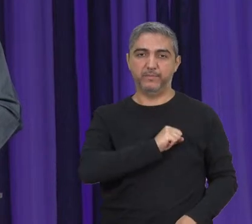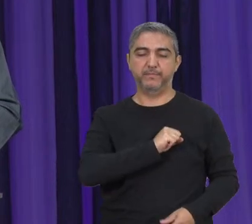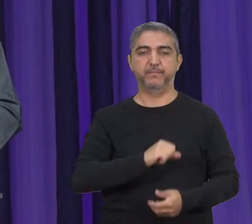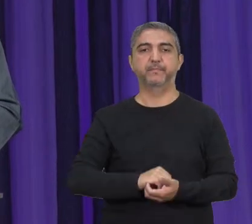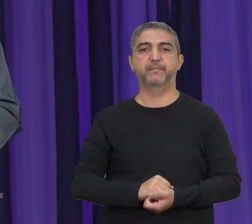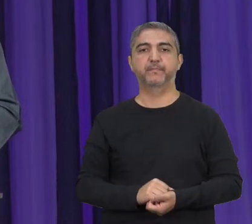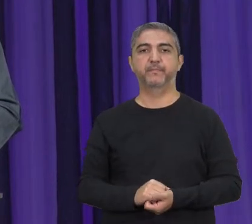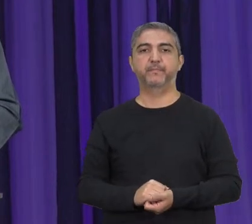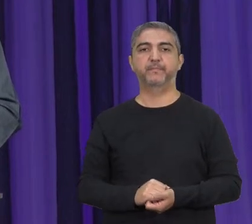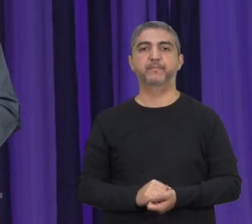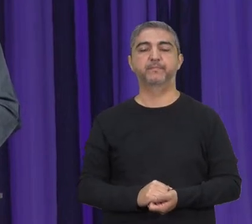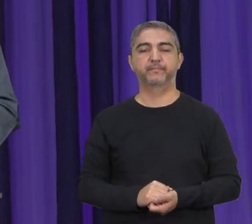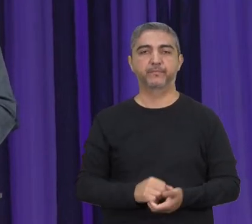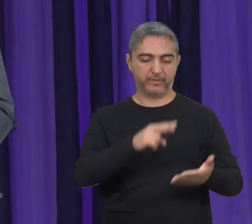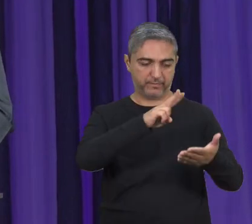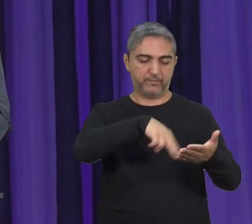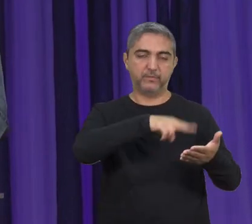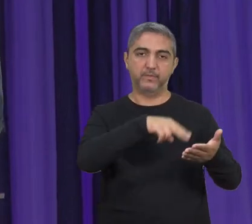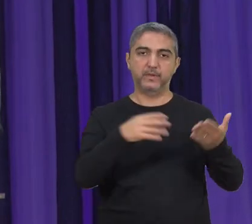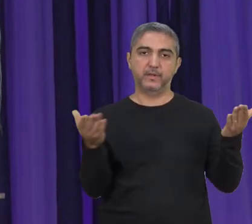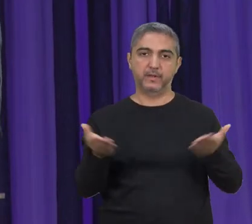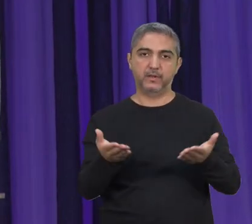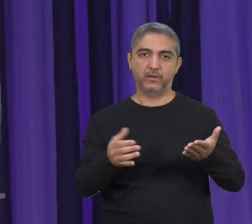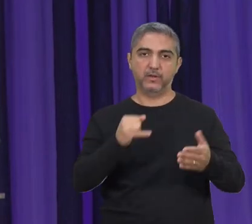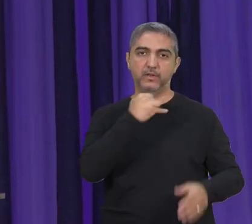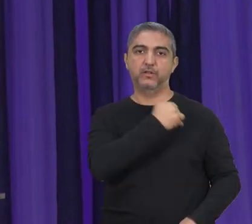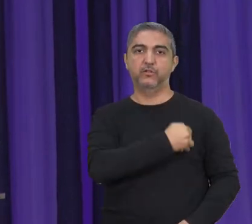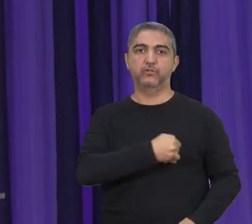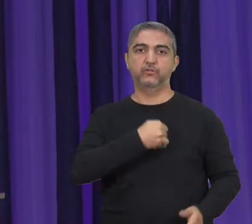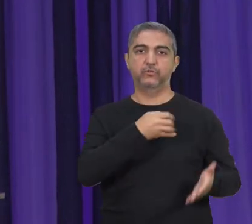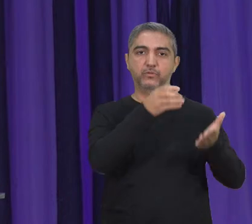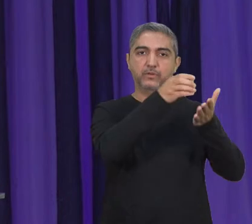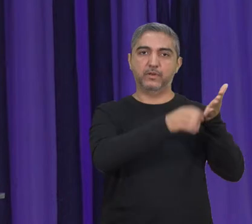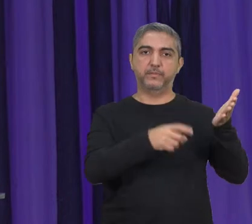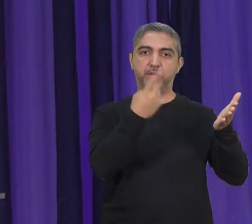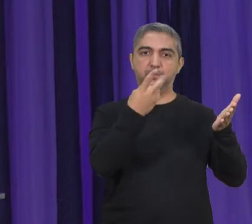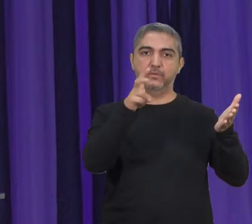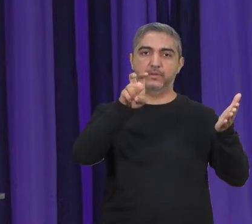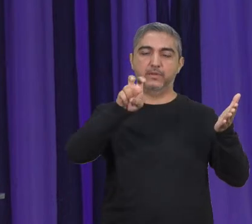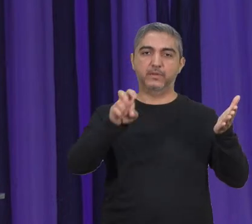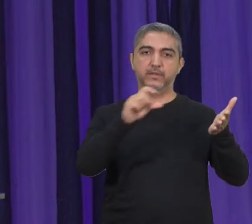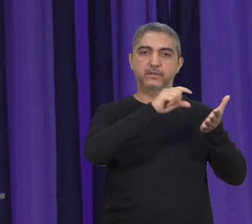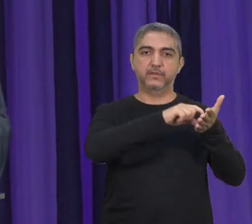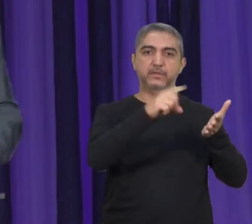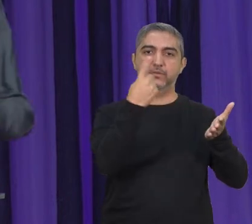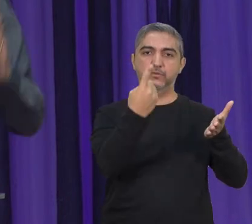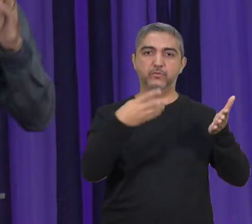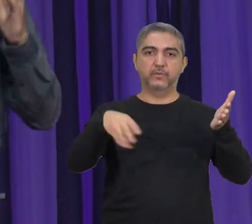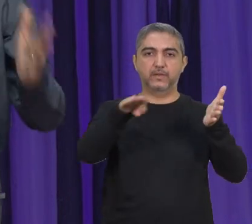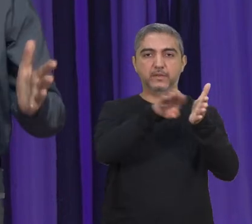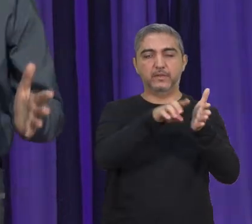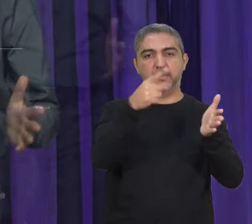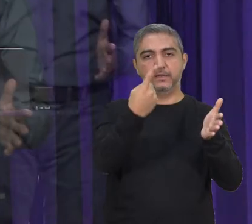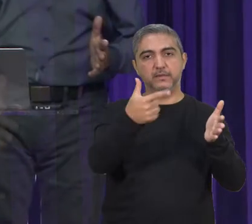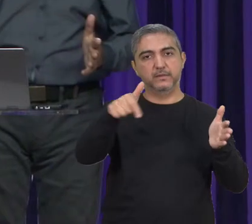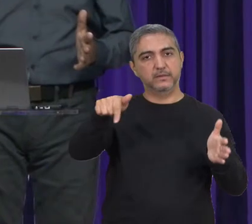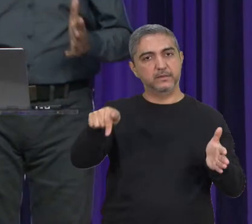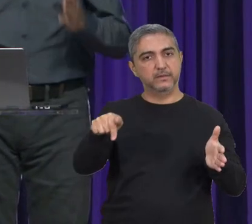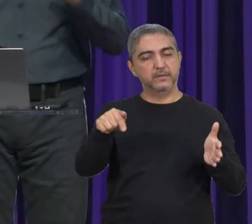texto. João 15, de 1 a 17, Jesus